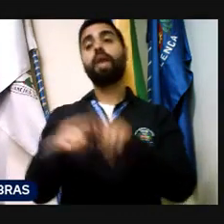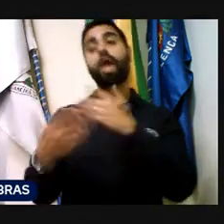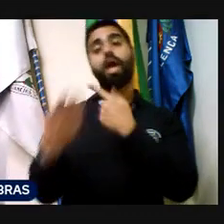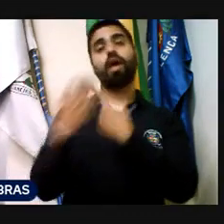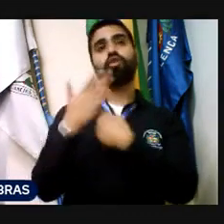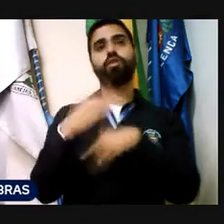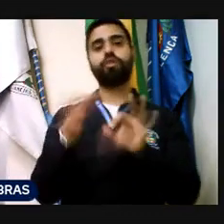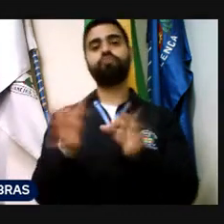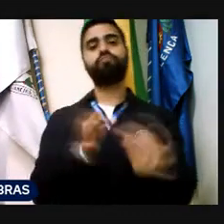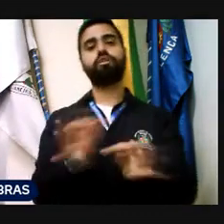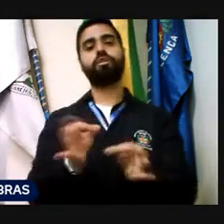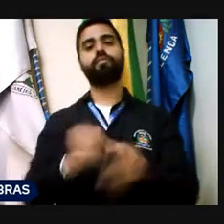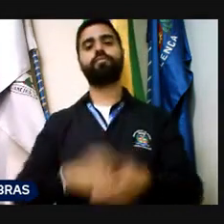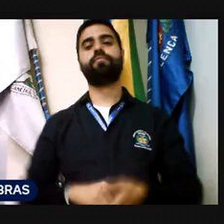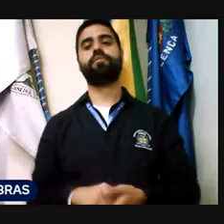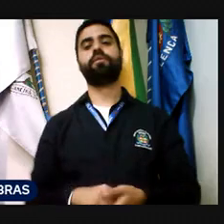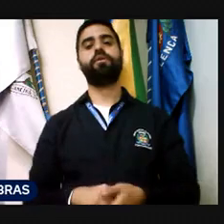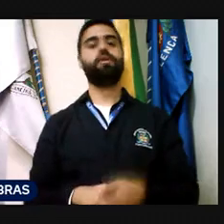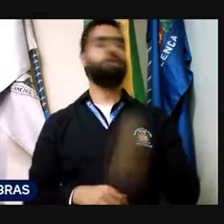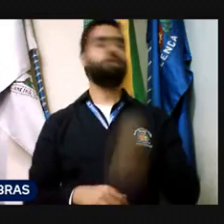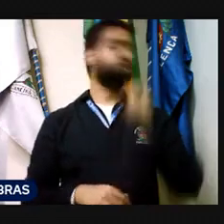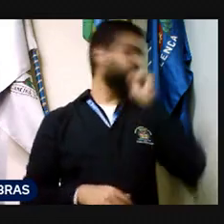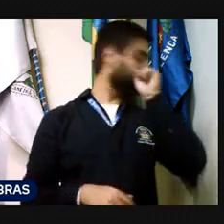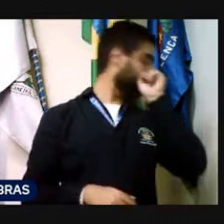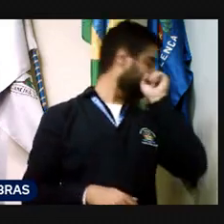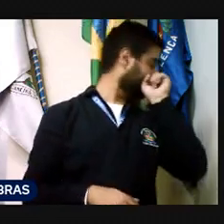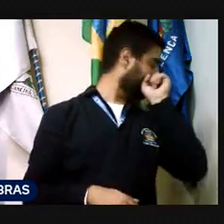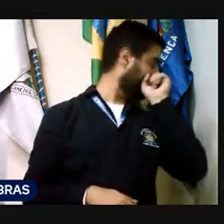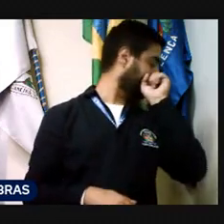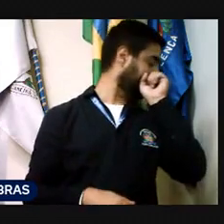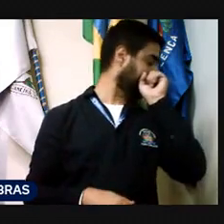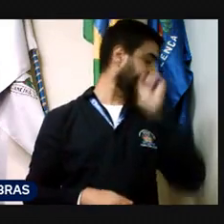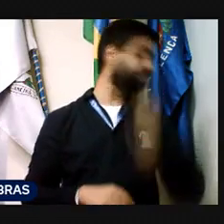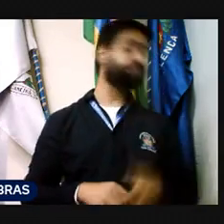nesse projeto. Uma coisa que Valença está tendo também